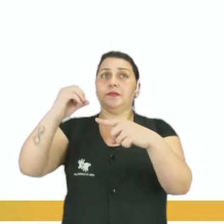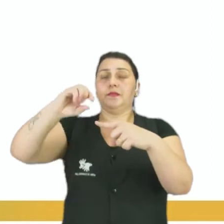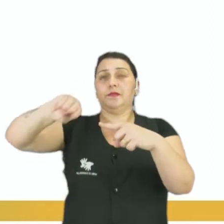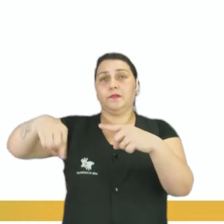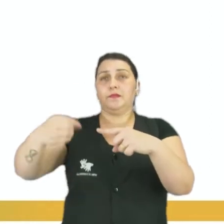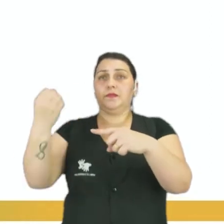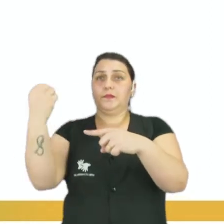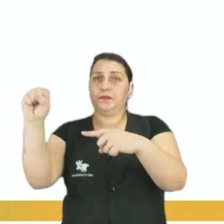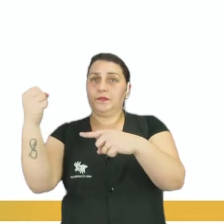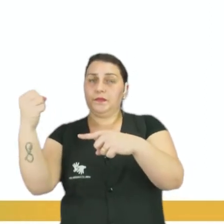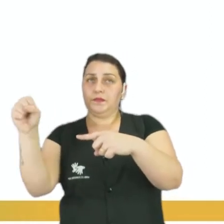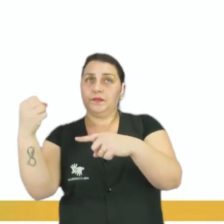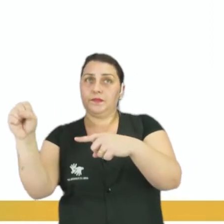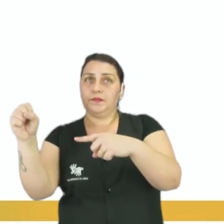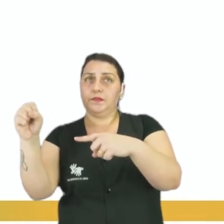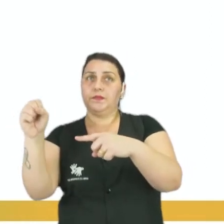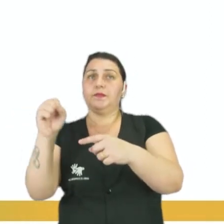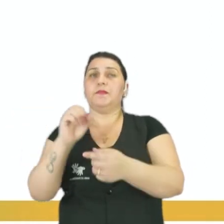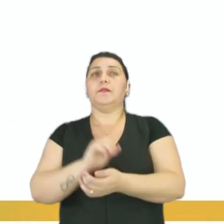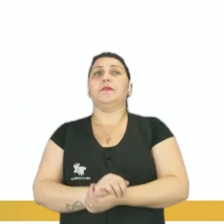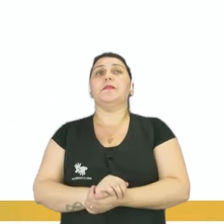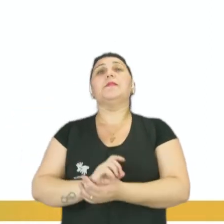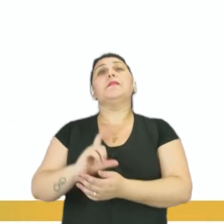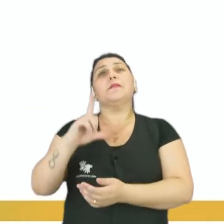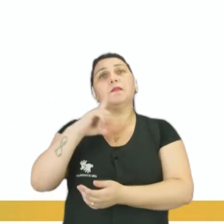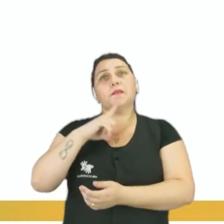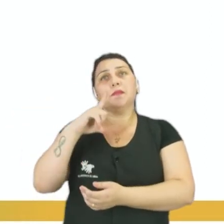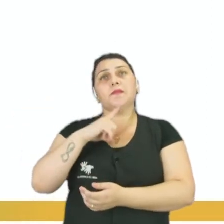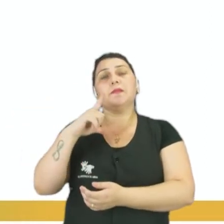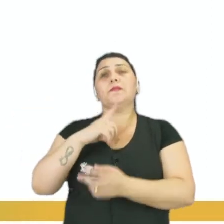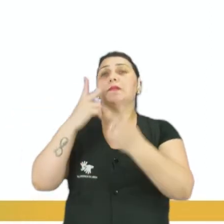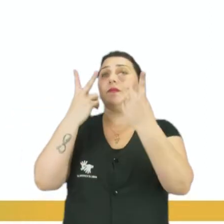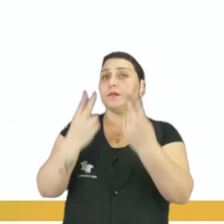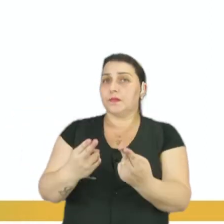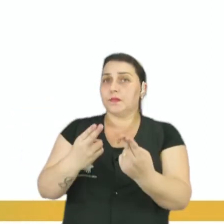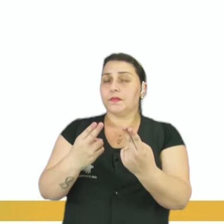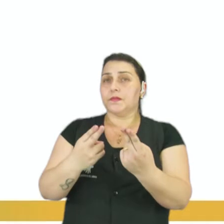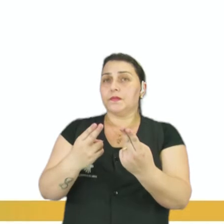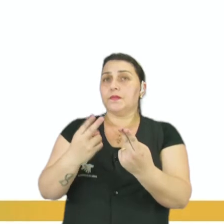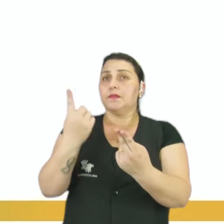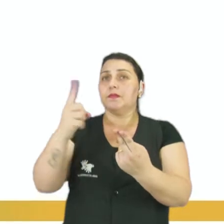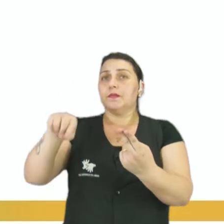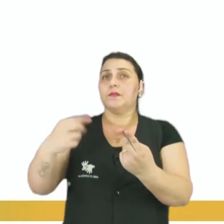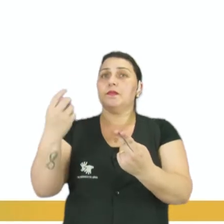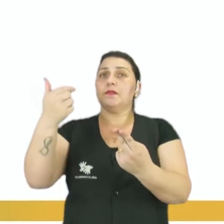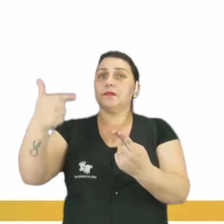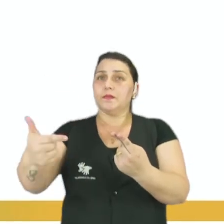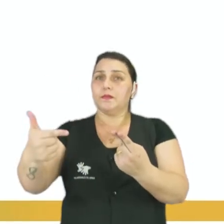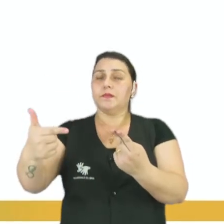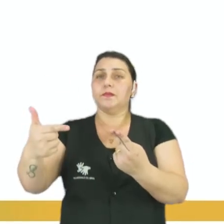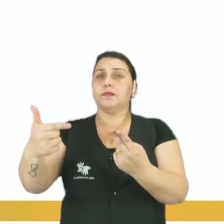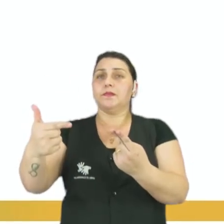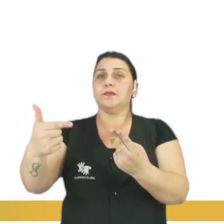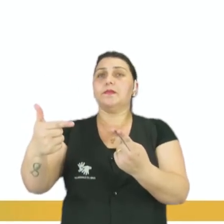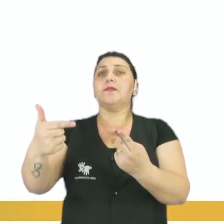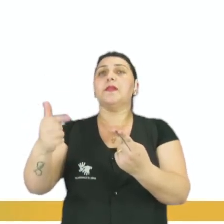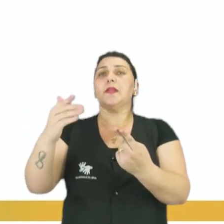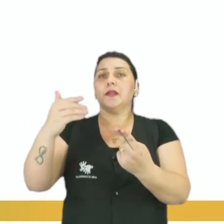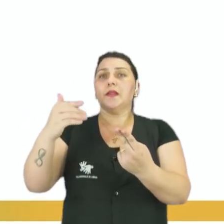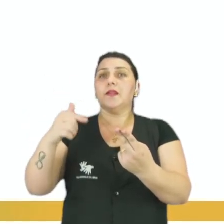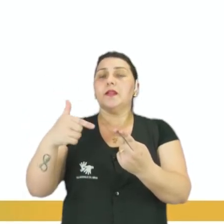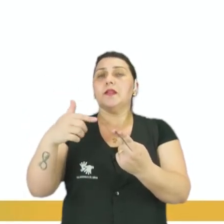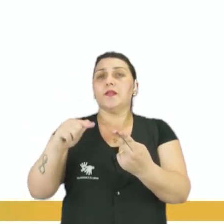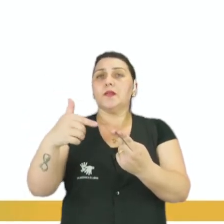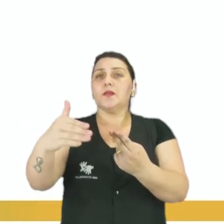para 0,8 nós teremos igual a 1,2 e isso